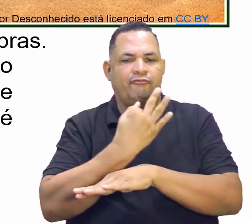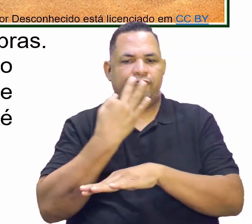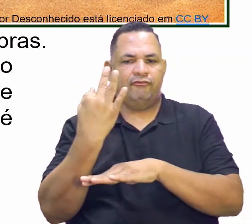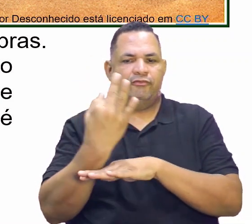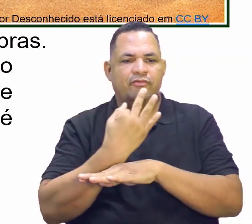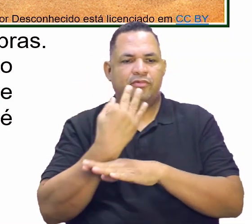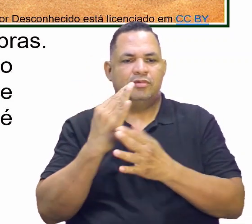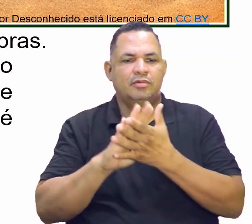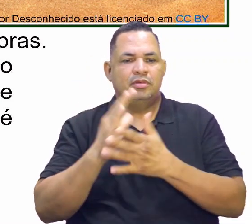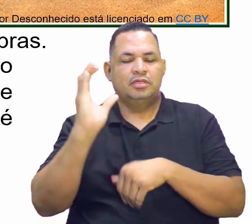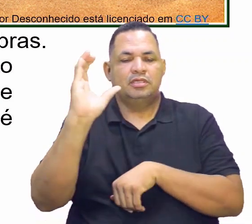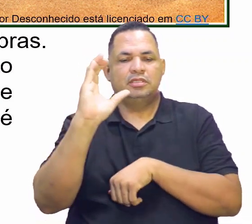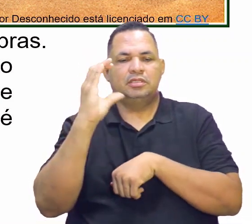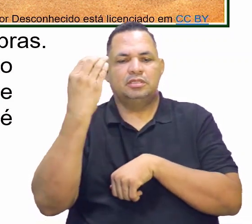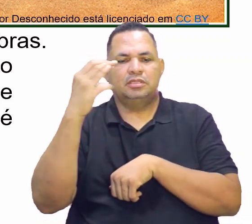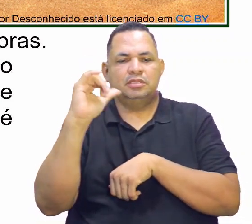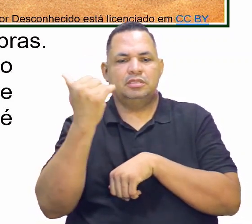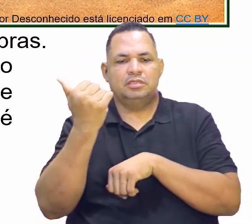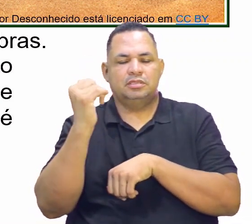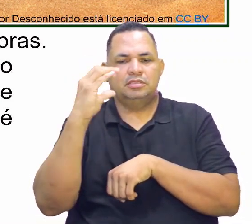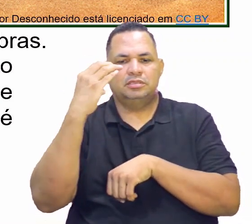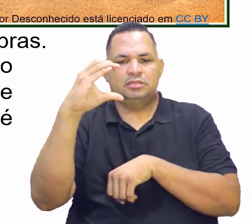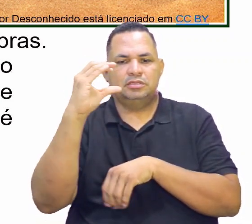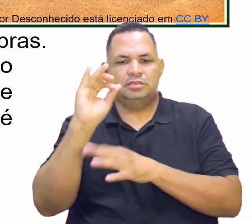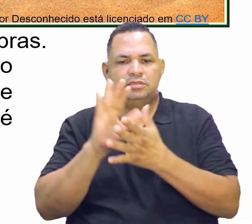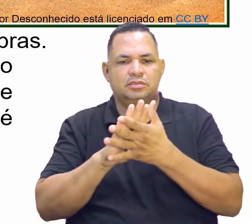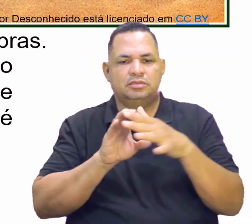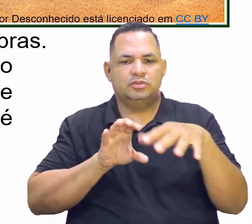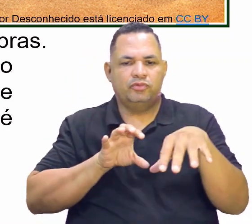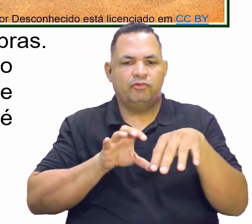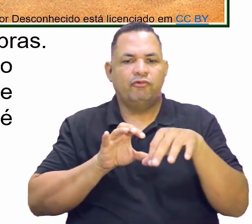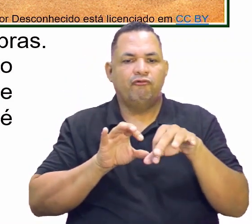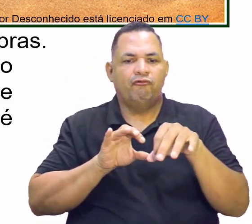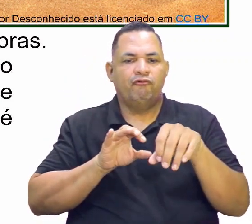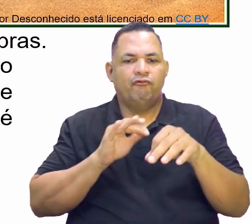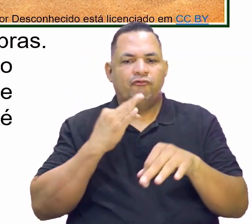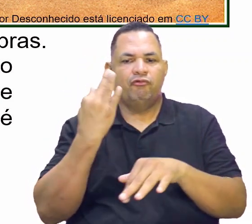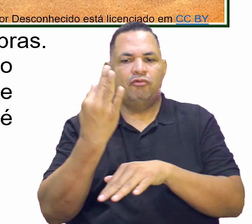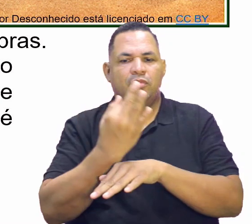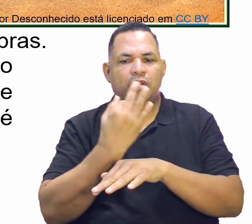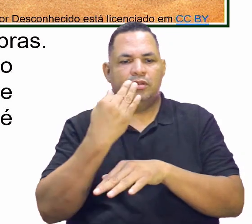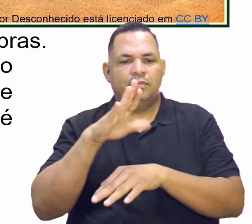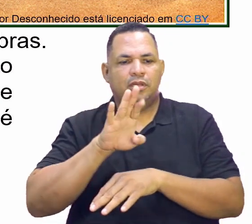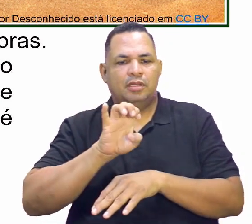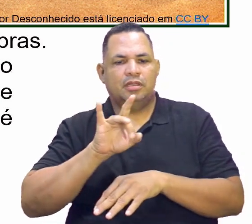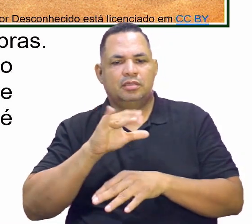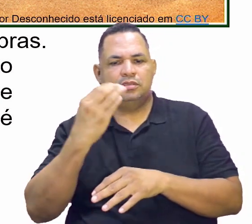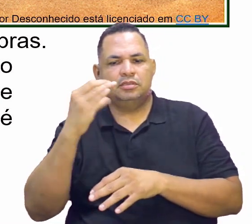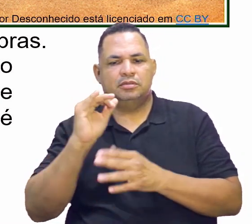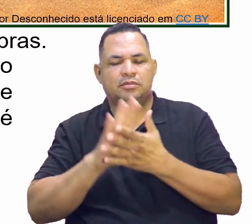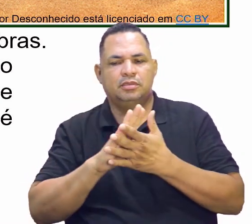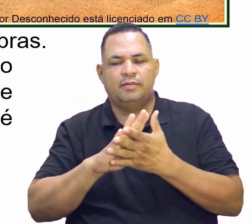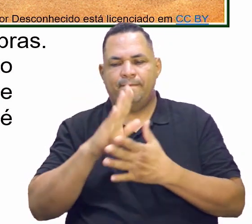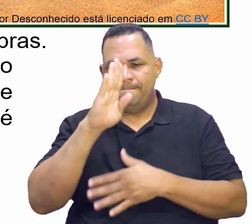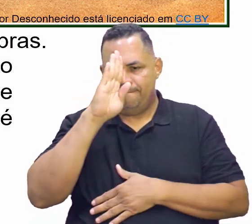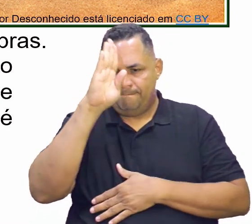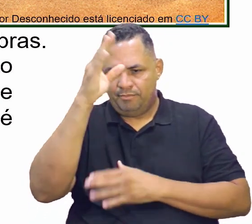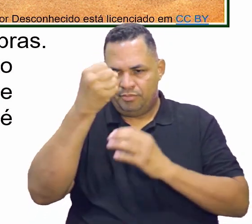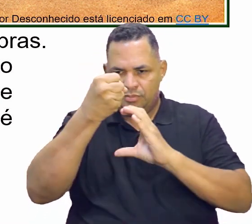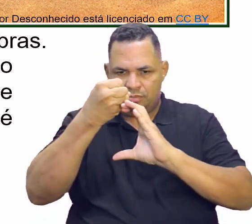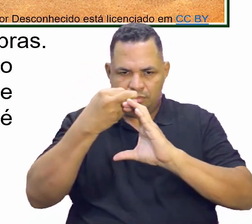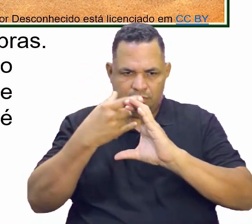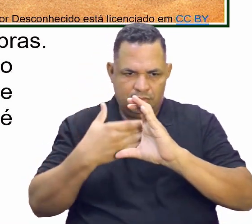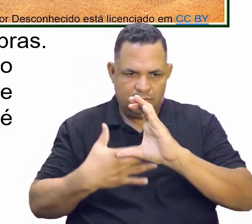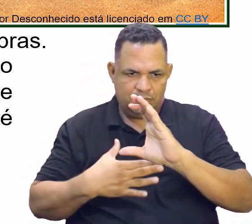e do cientificismo dos escritores realistas e naturalistas. A principal característica de sua